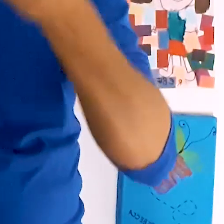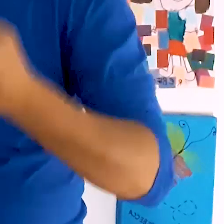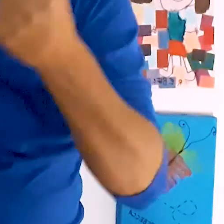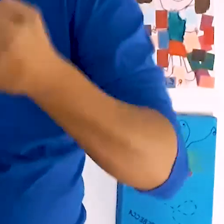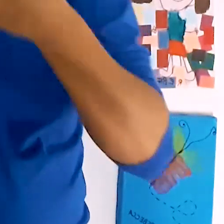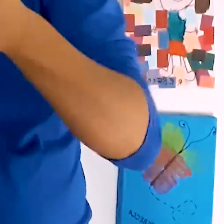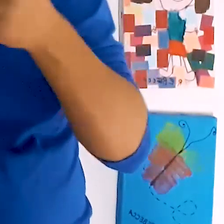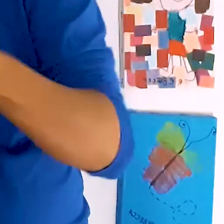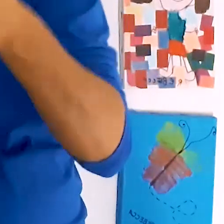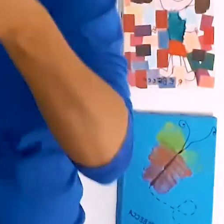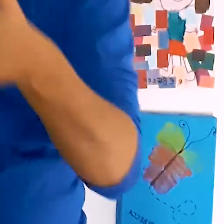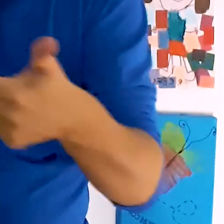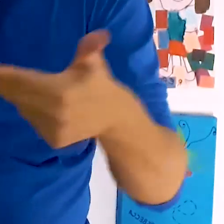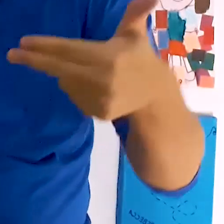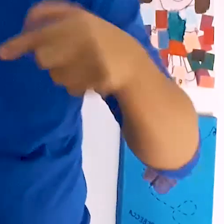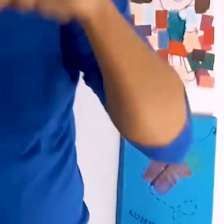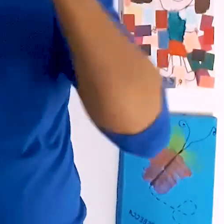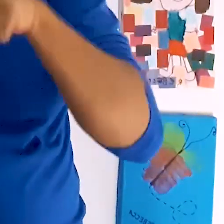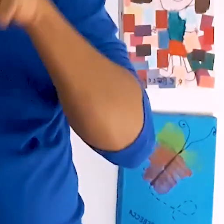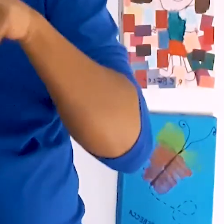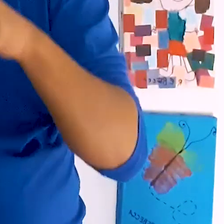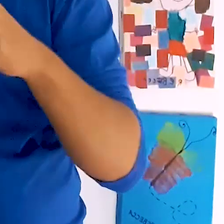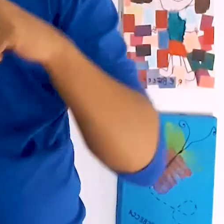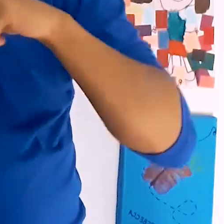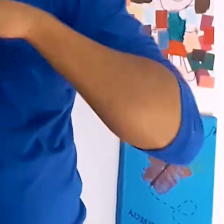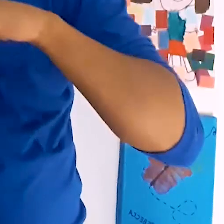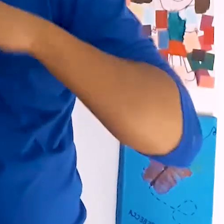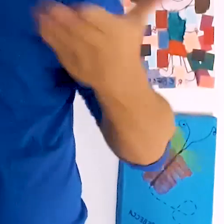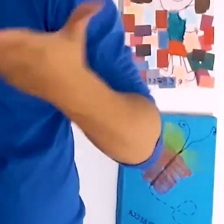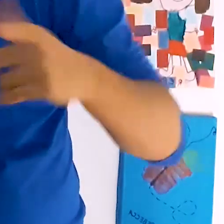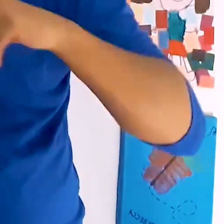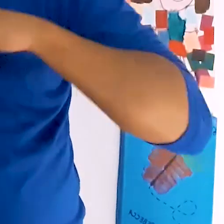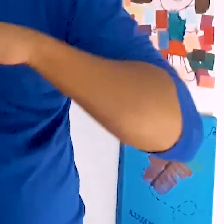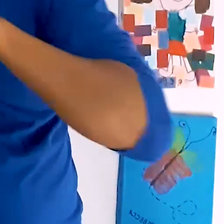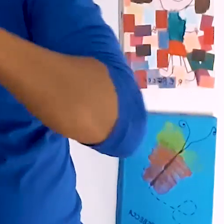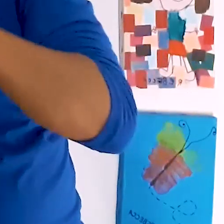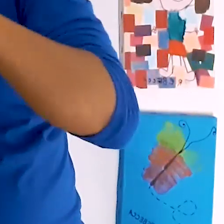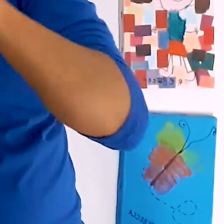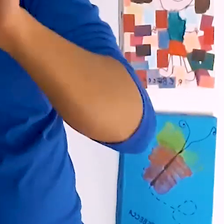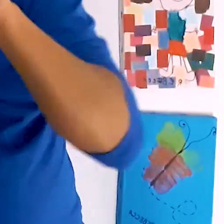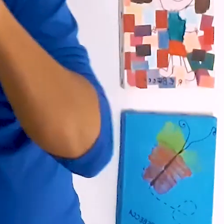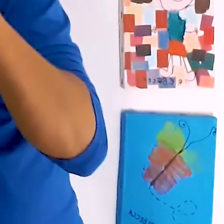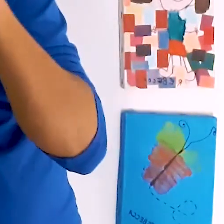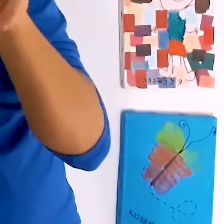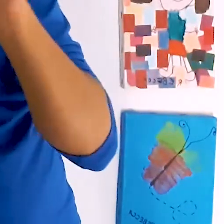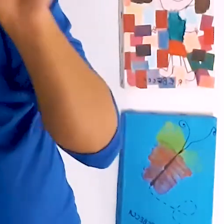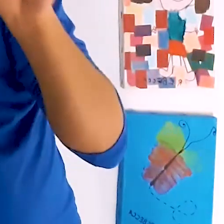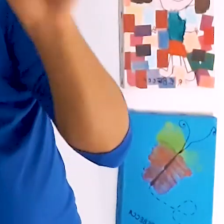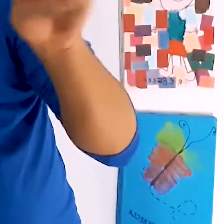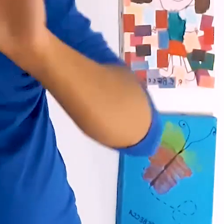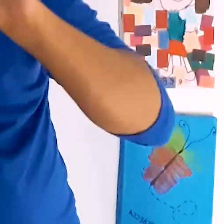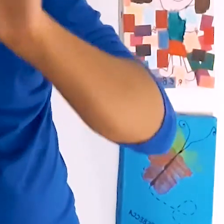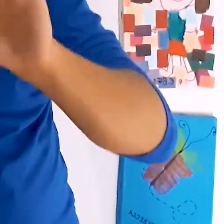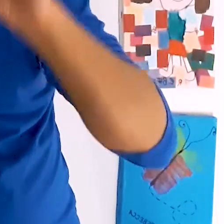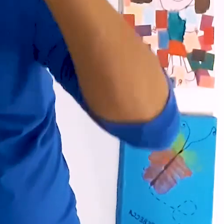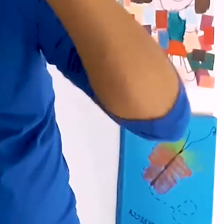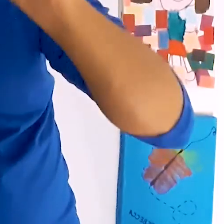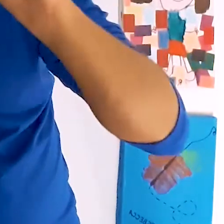de transportes que estão por aí hoje em dia, que é possível vê-los,